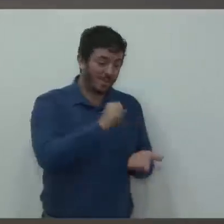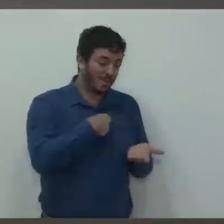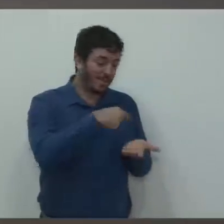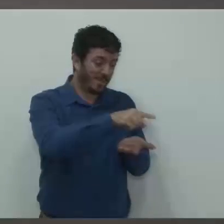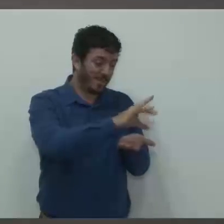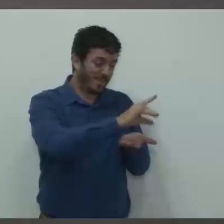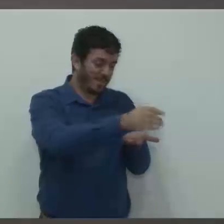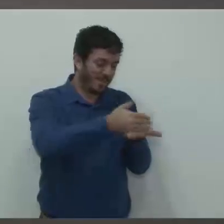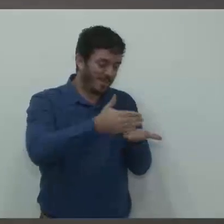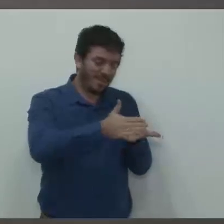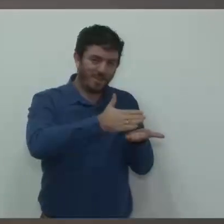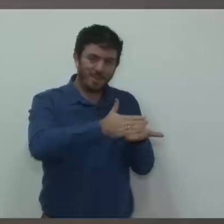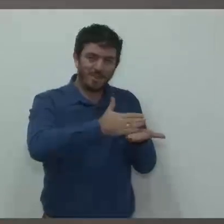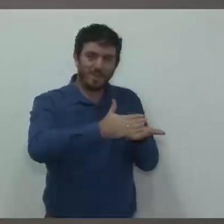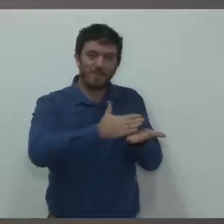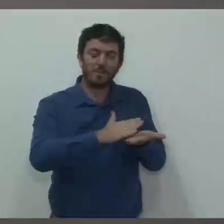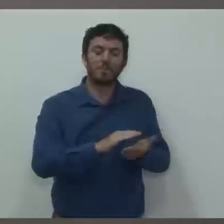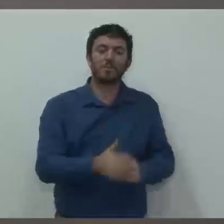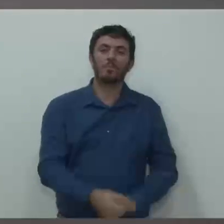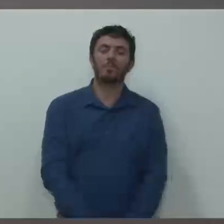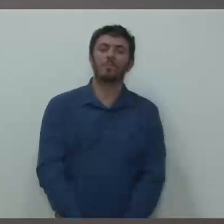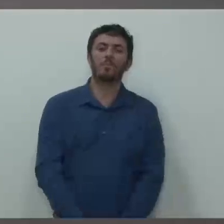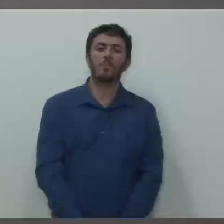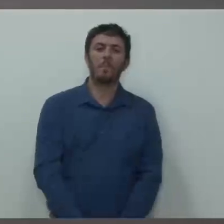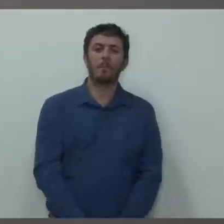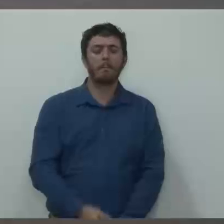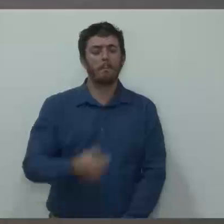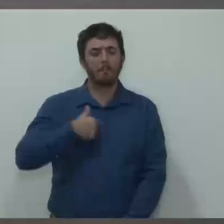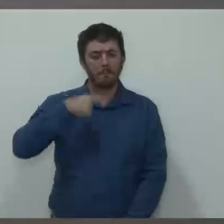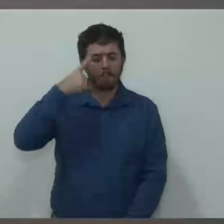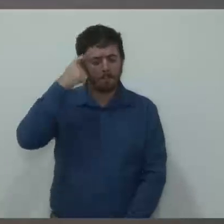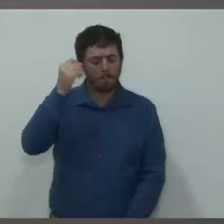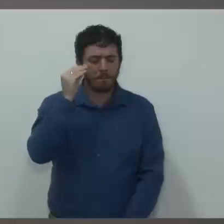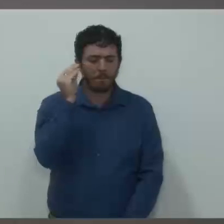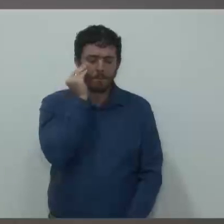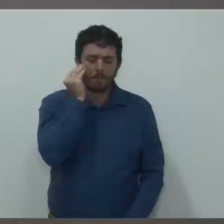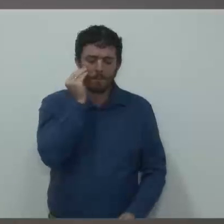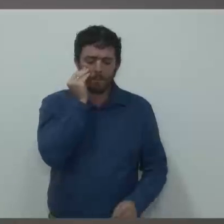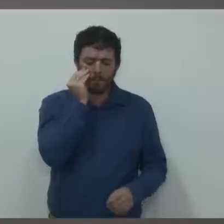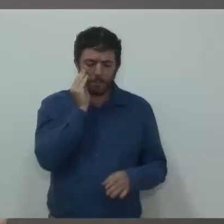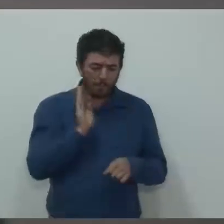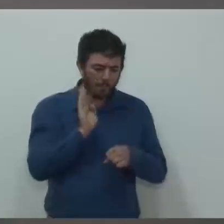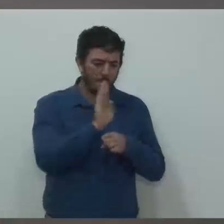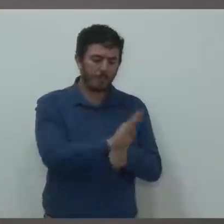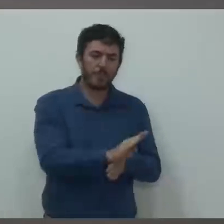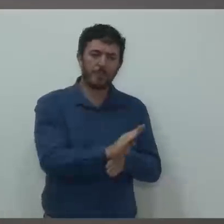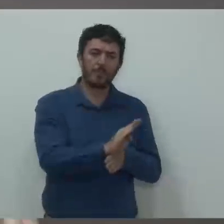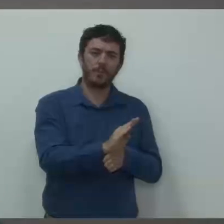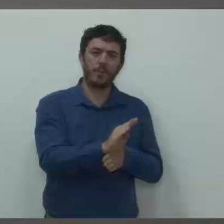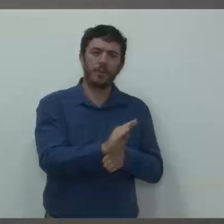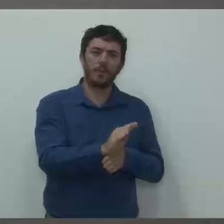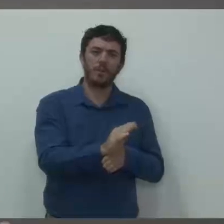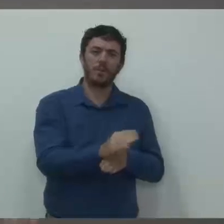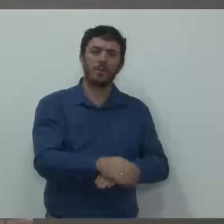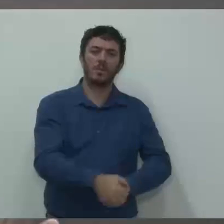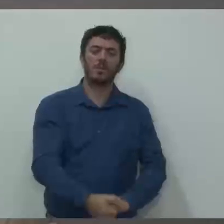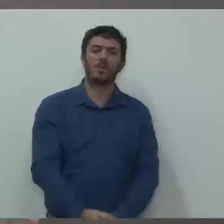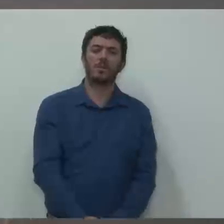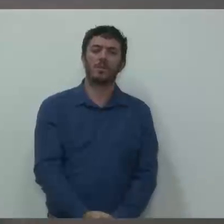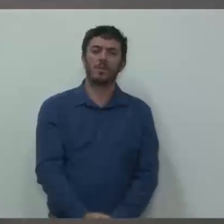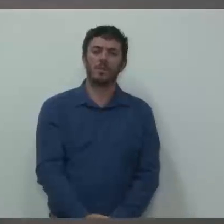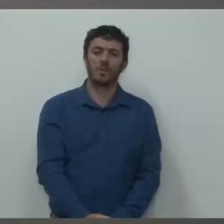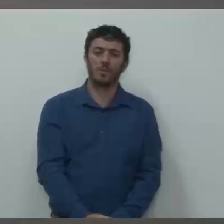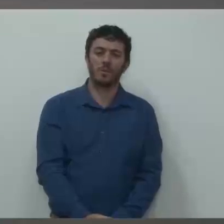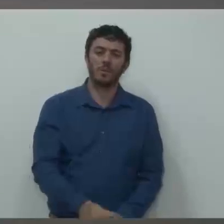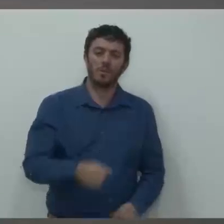ideia que eu tive para tentar ajudar? Então, eu iniciei uma revisão particular, aí, entre aspas. Eu estou estudando